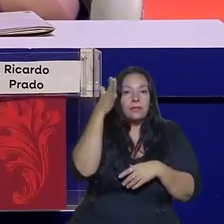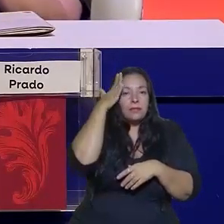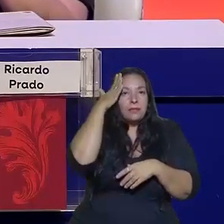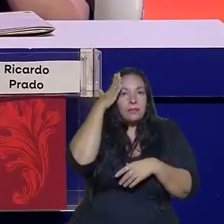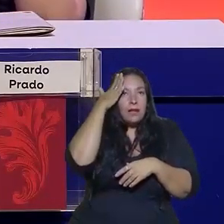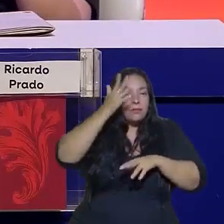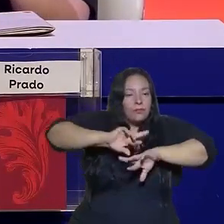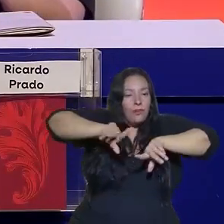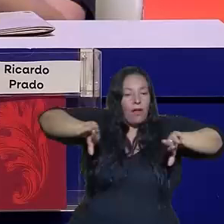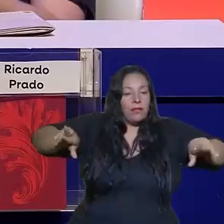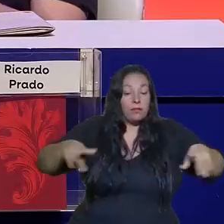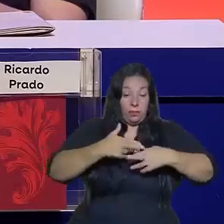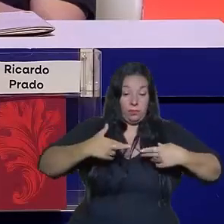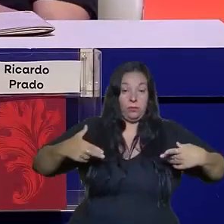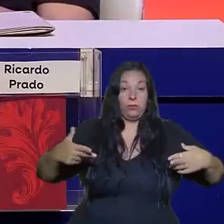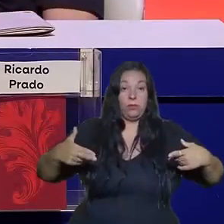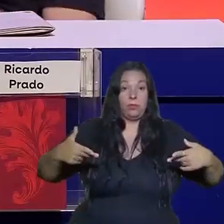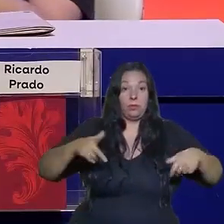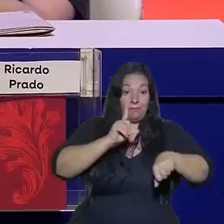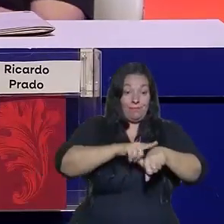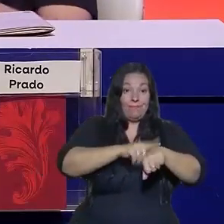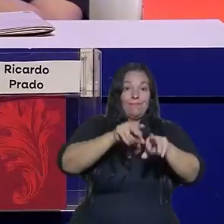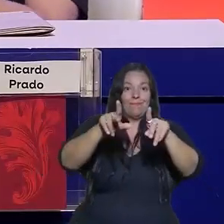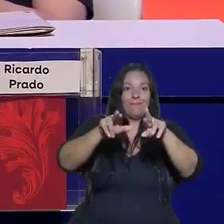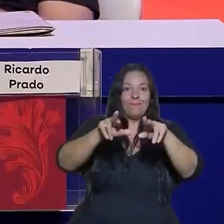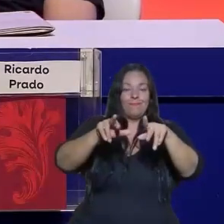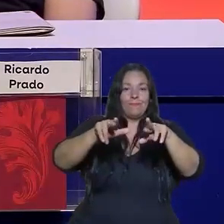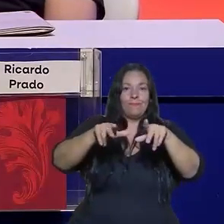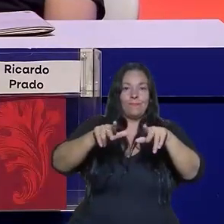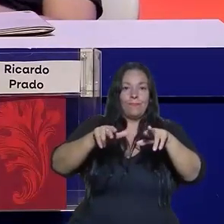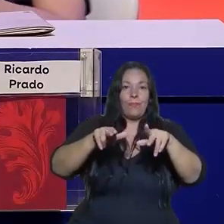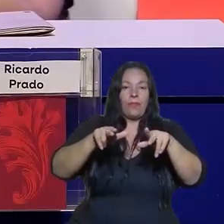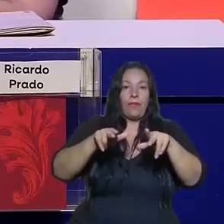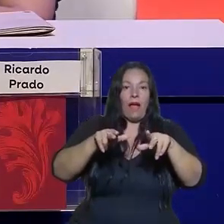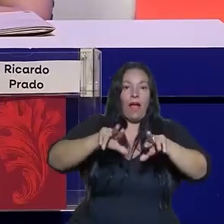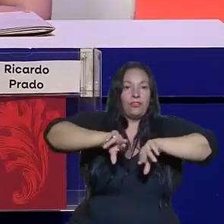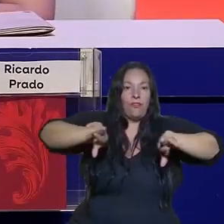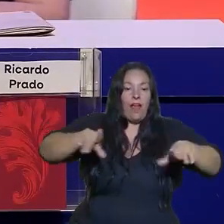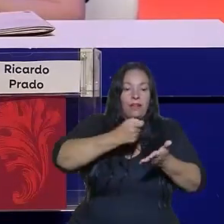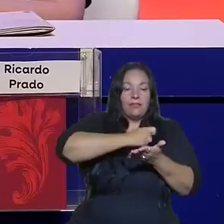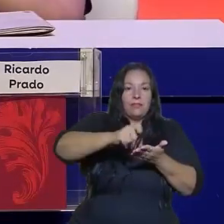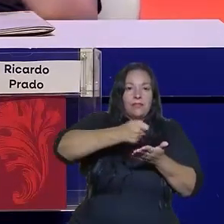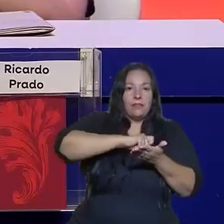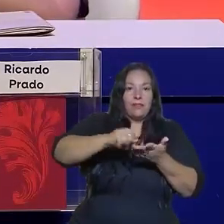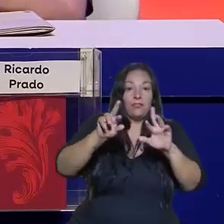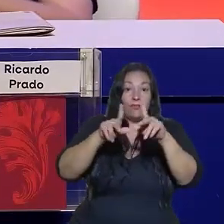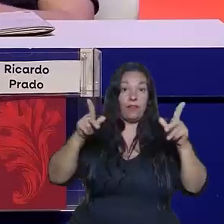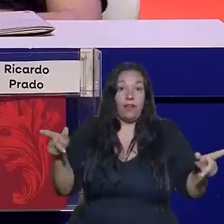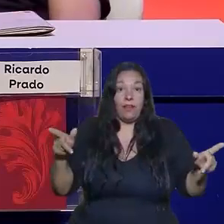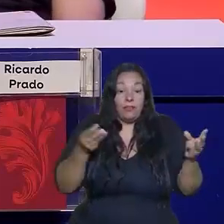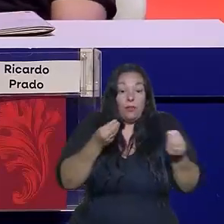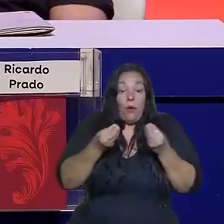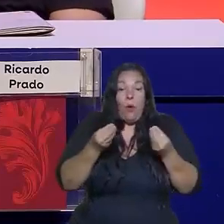mesmo tempo e transforma essas escutas em tantas escritas? Como é que essa coisa